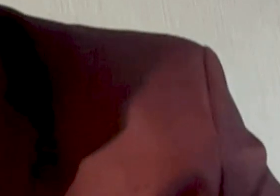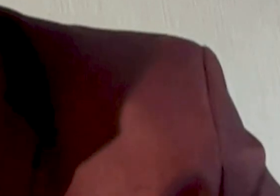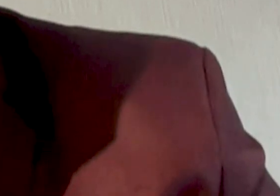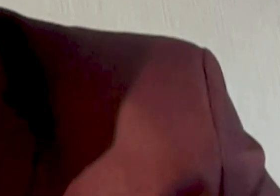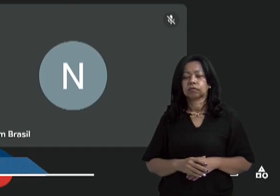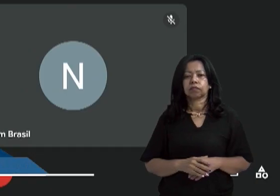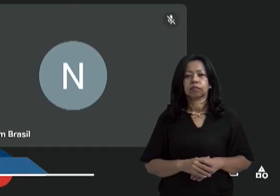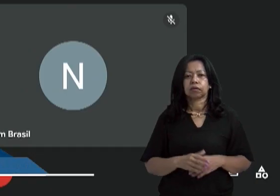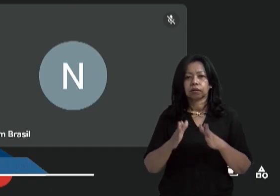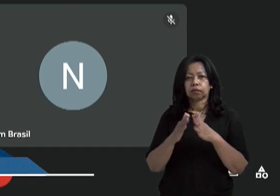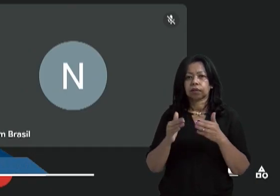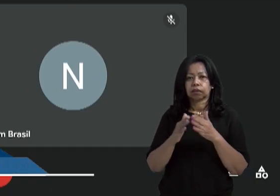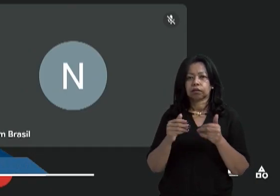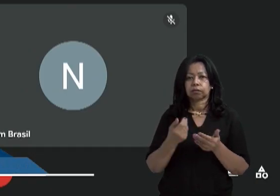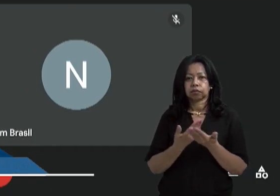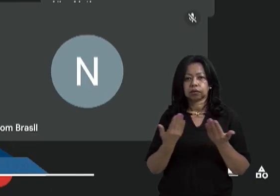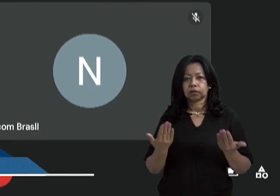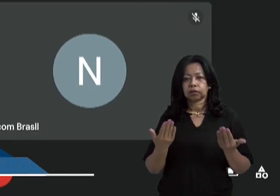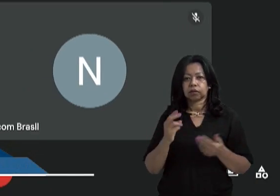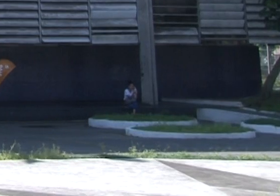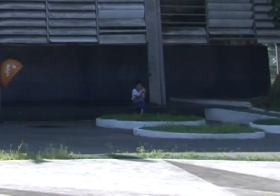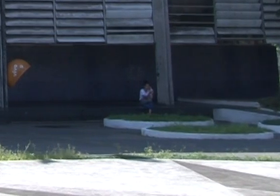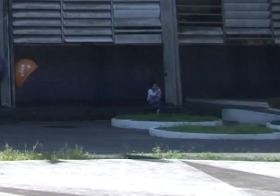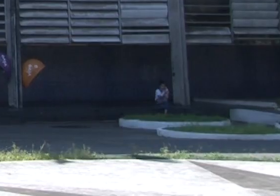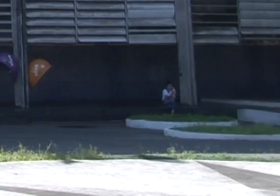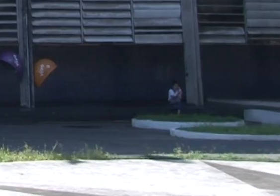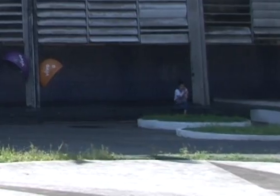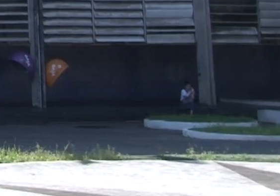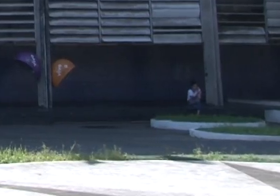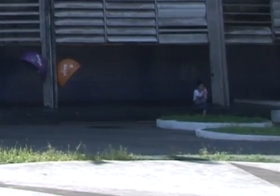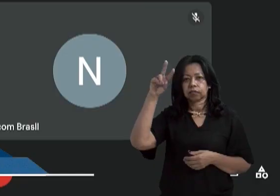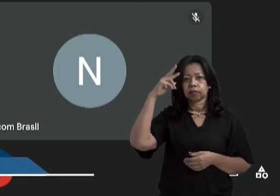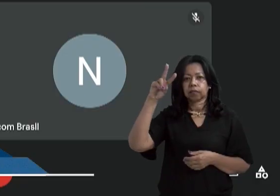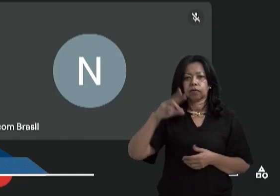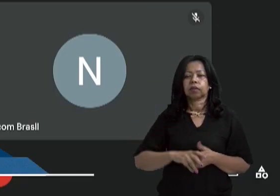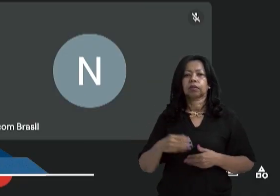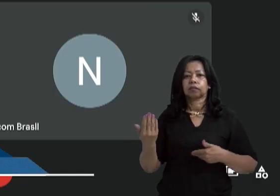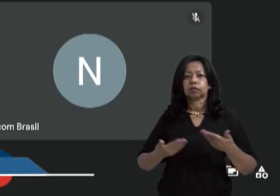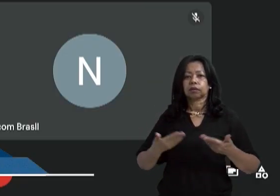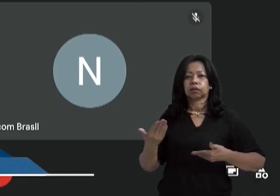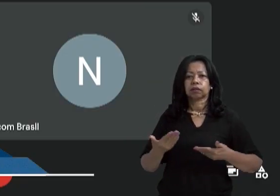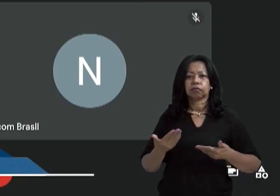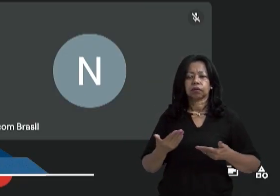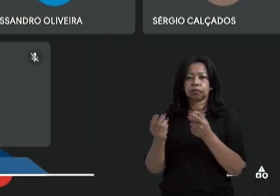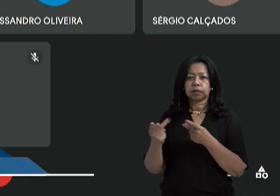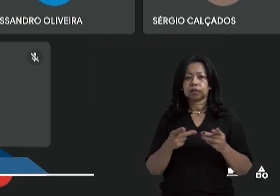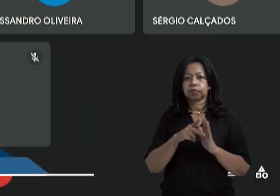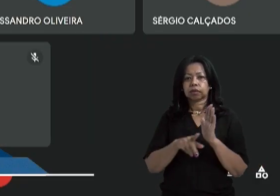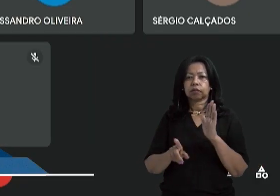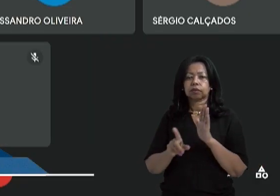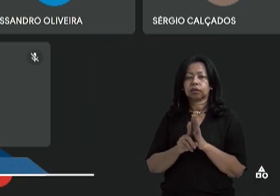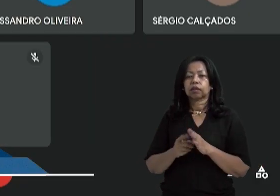681 requerimentos e todos encaminhados ao poder executivo a indicação é a apresentação em que